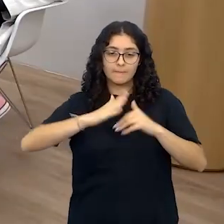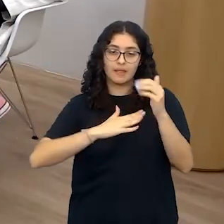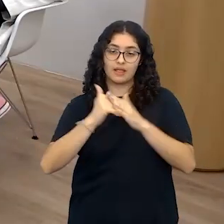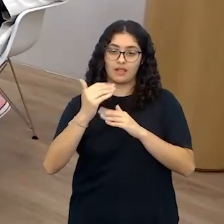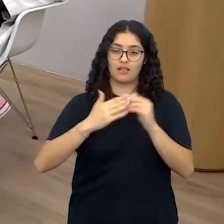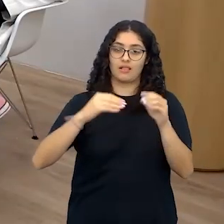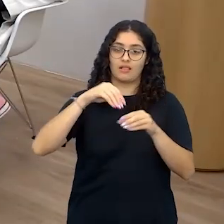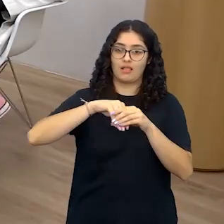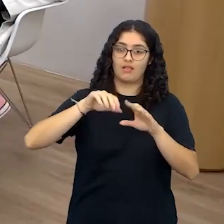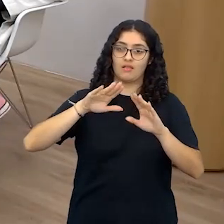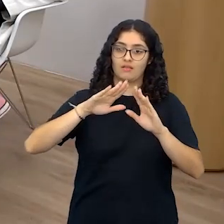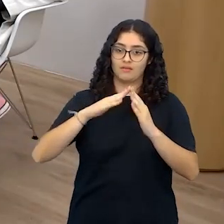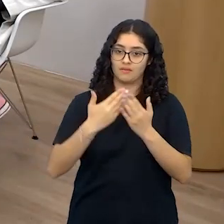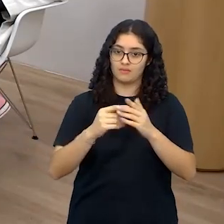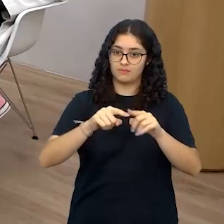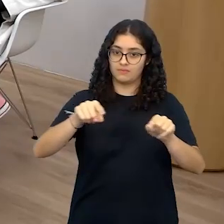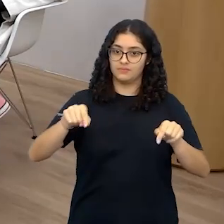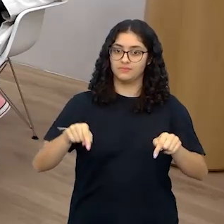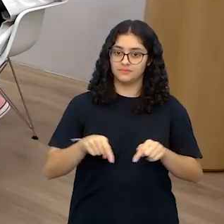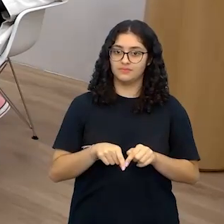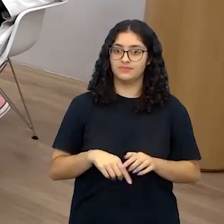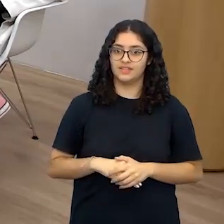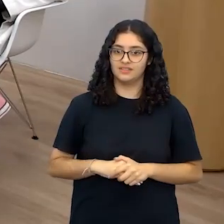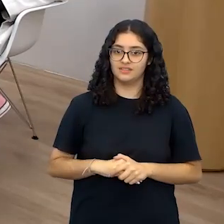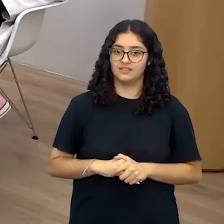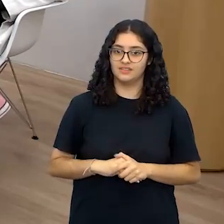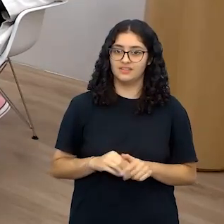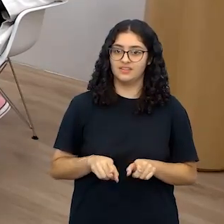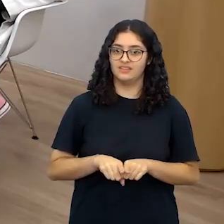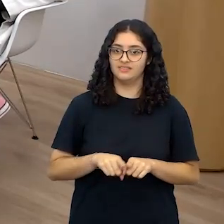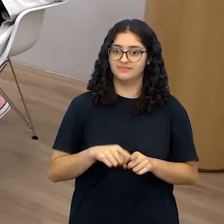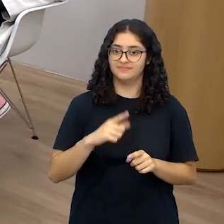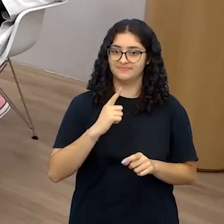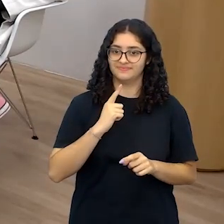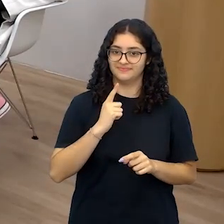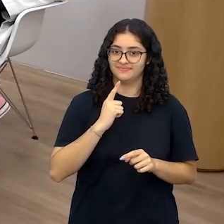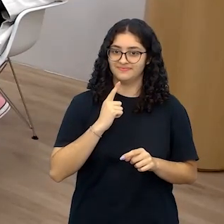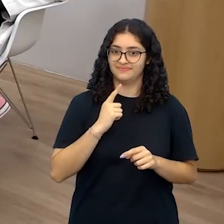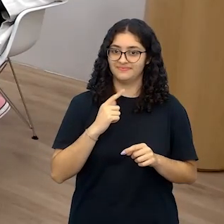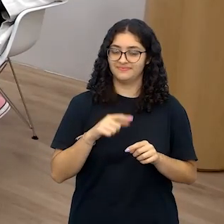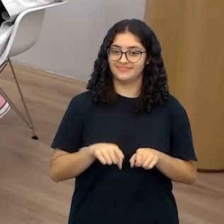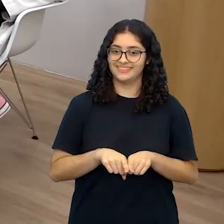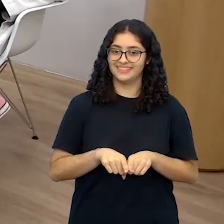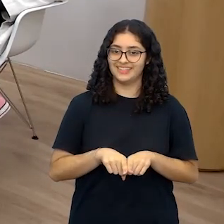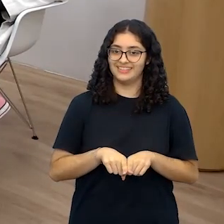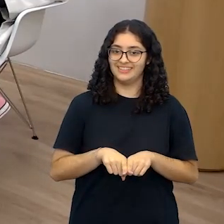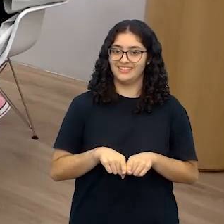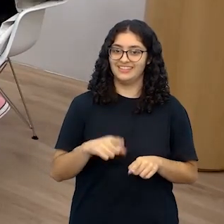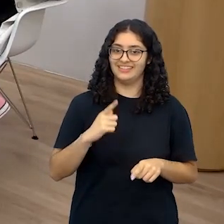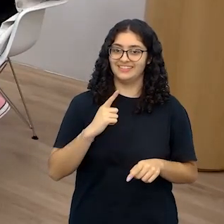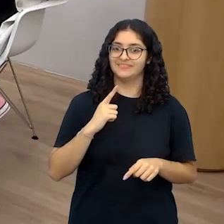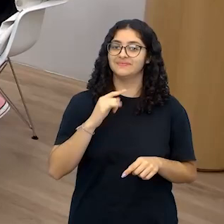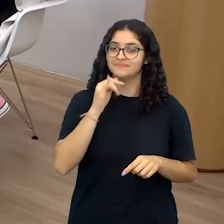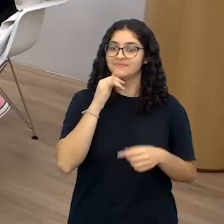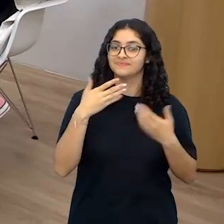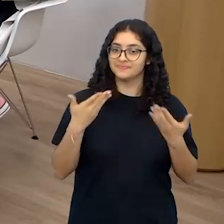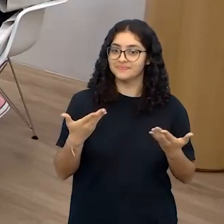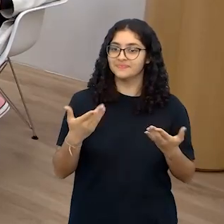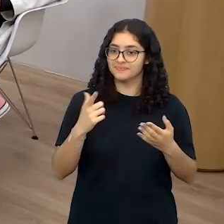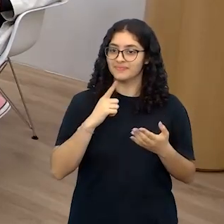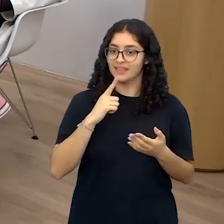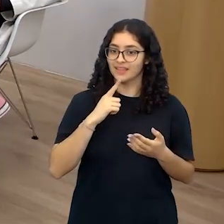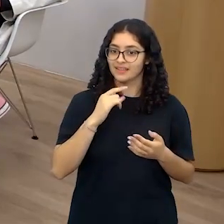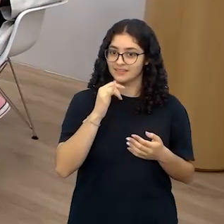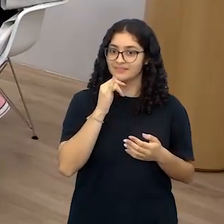e a educação é toda uma orientação que vem na base de currículo. É claro, gente, a gente está tentando aqui traduzir de